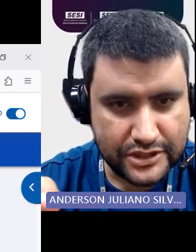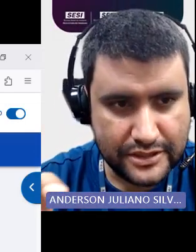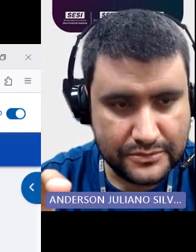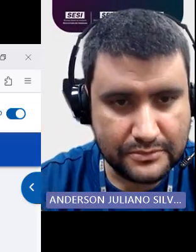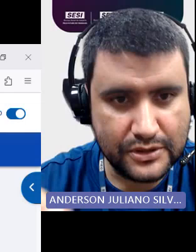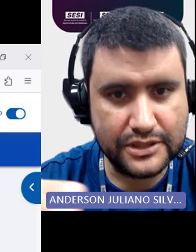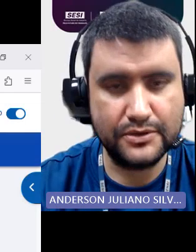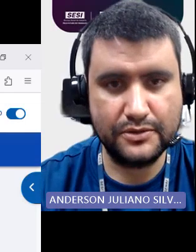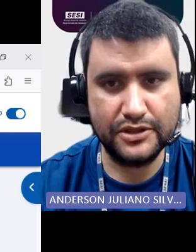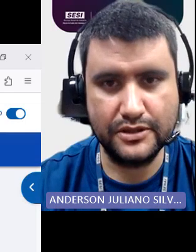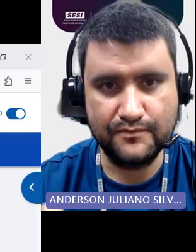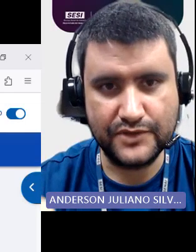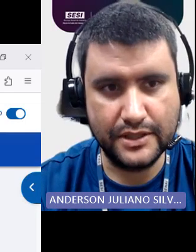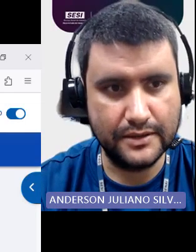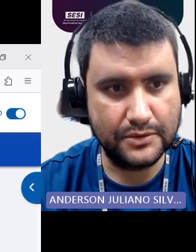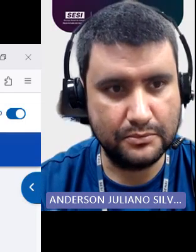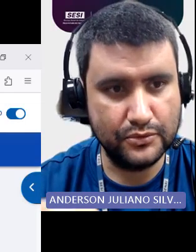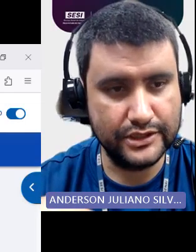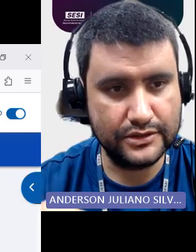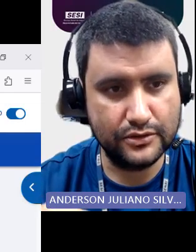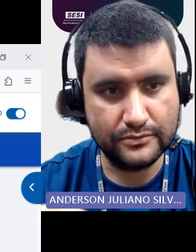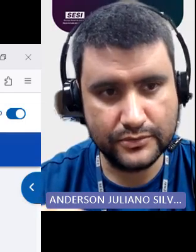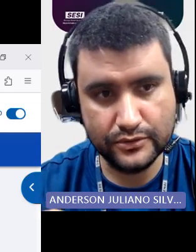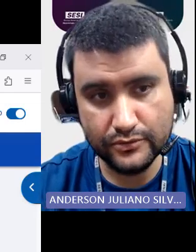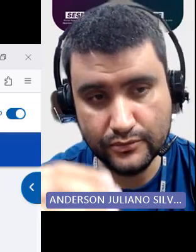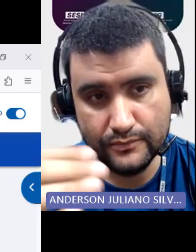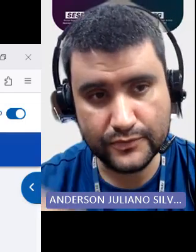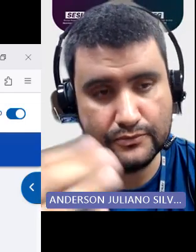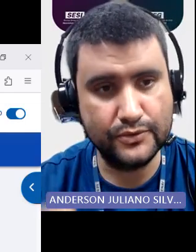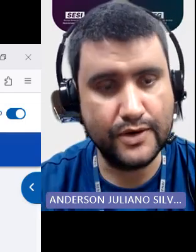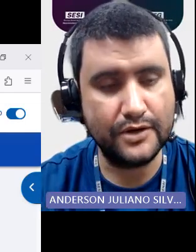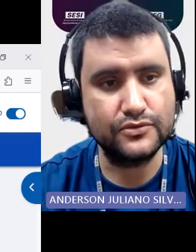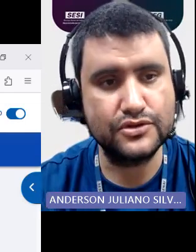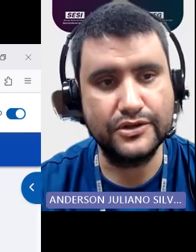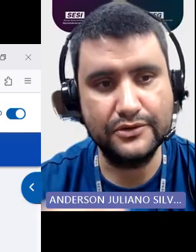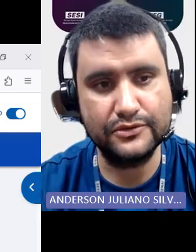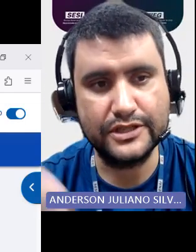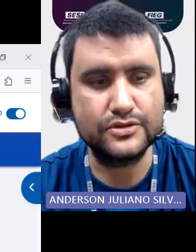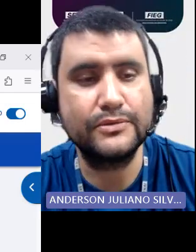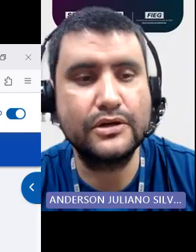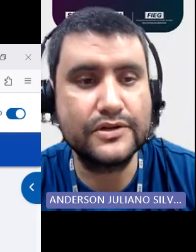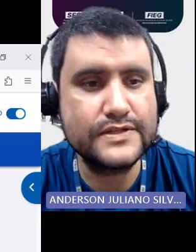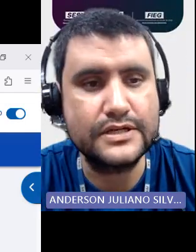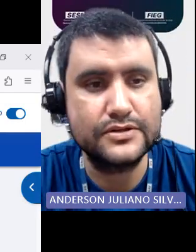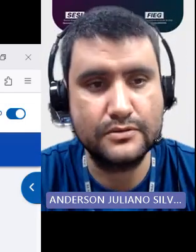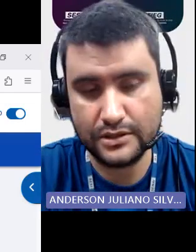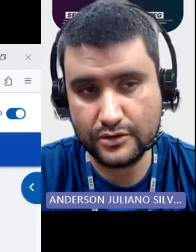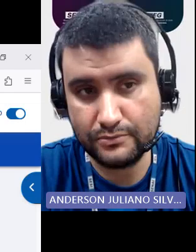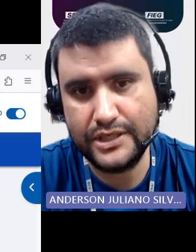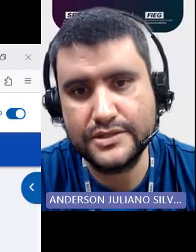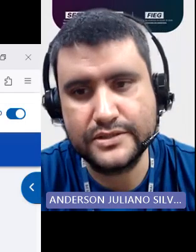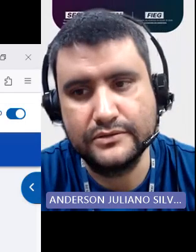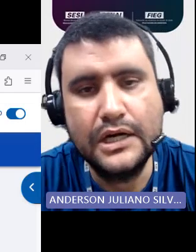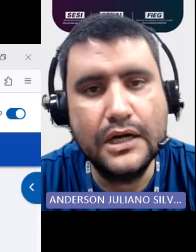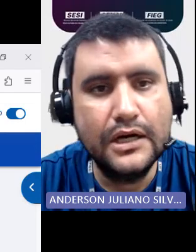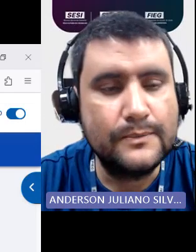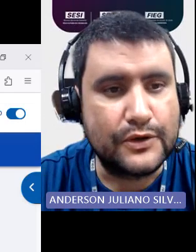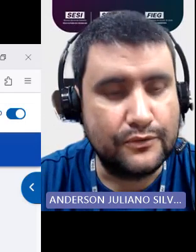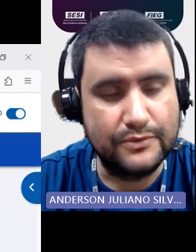Justamente aquele mínimo ali para o quê? Para poder então que o meu ar condicionado tenha sua melhor eficiência, sua melhor